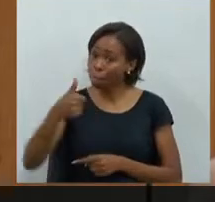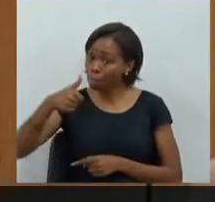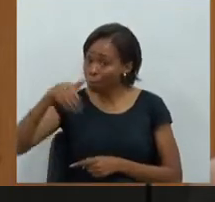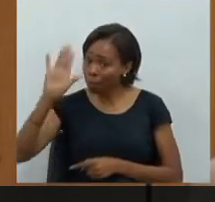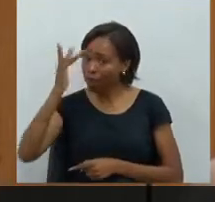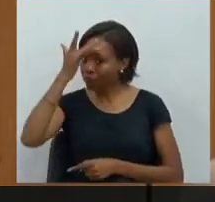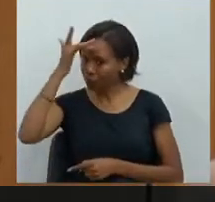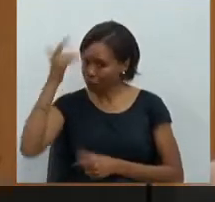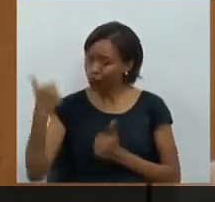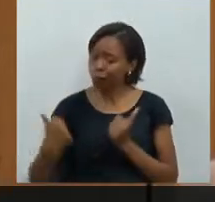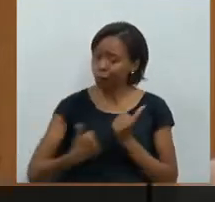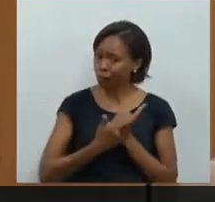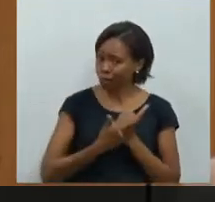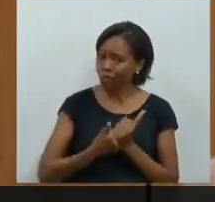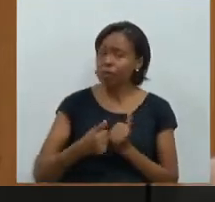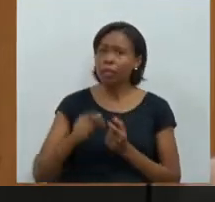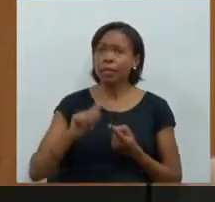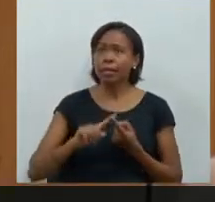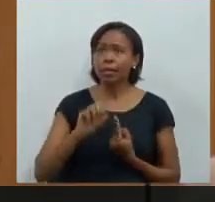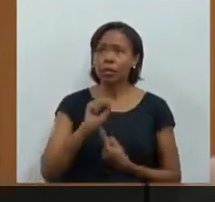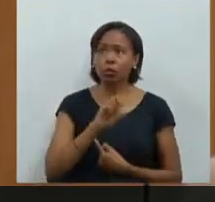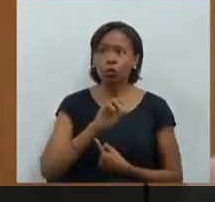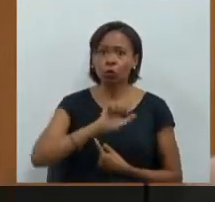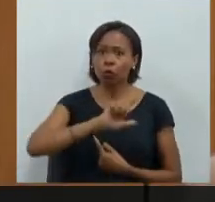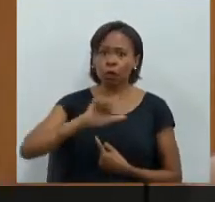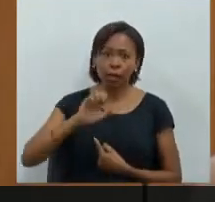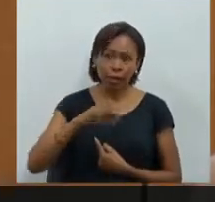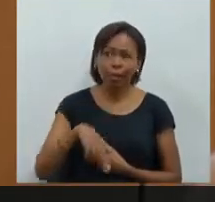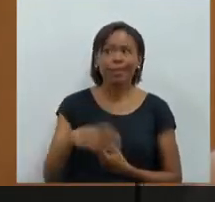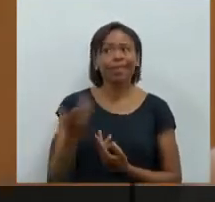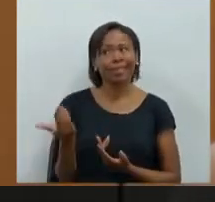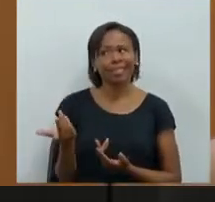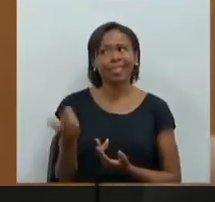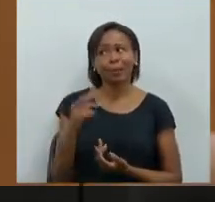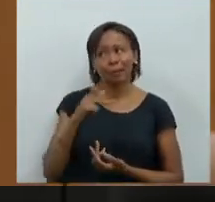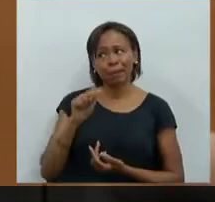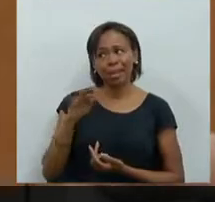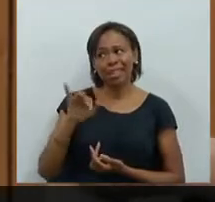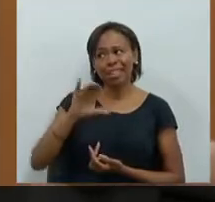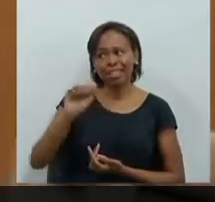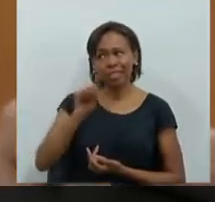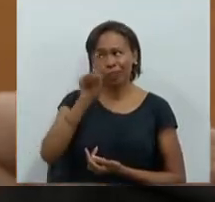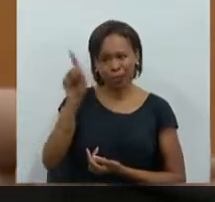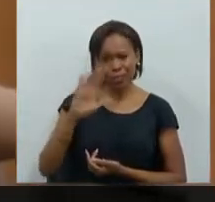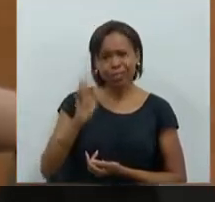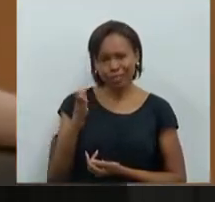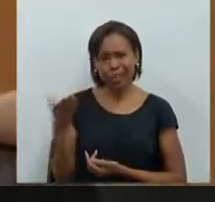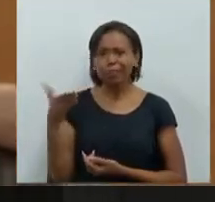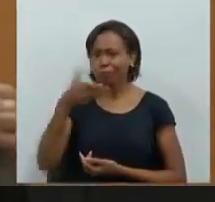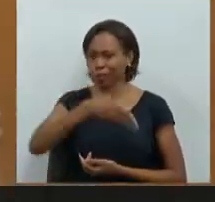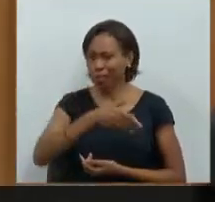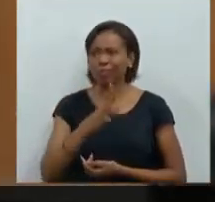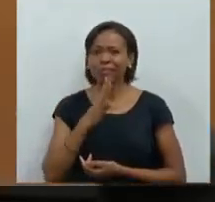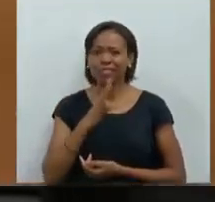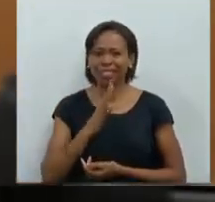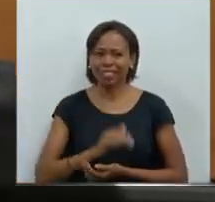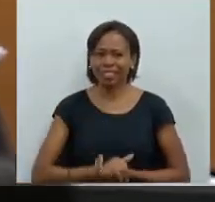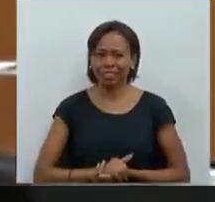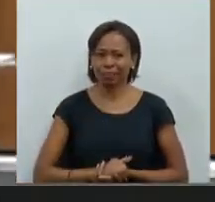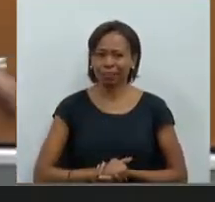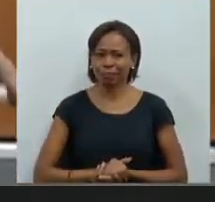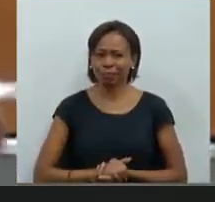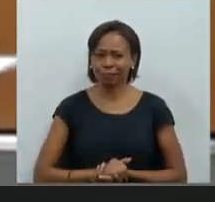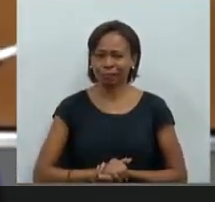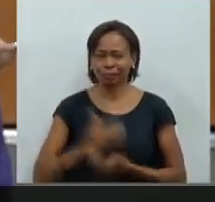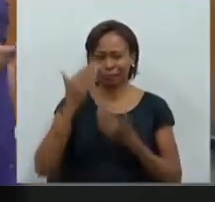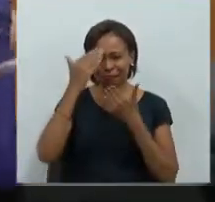Está a Suelen, está a Patrícia. E obrigado. Vocês foram lá, vocês conhecem. Muito